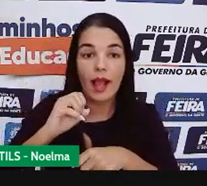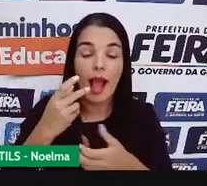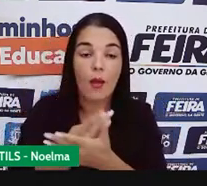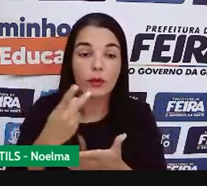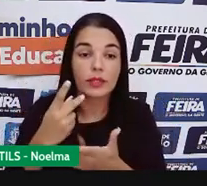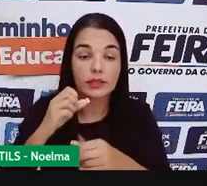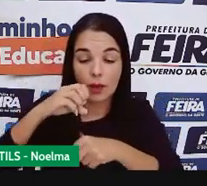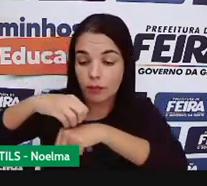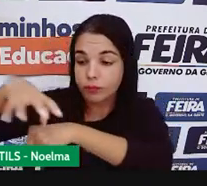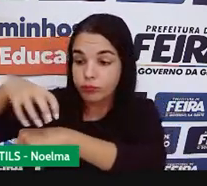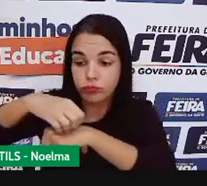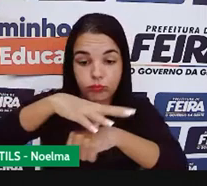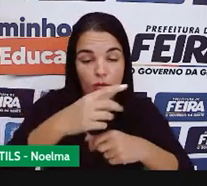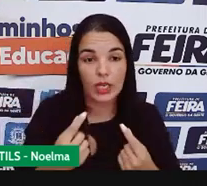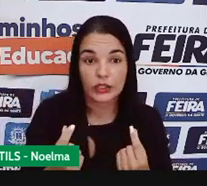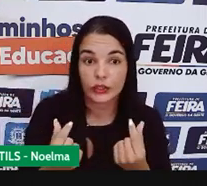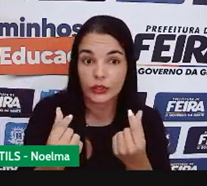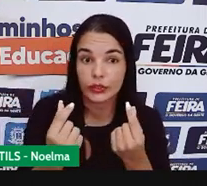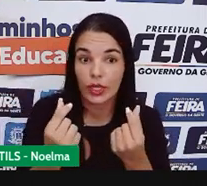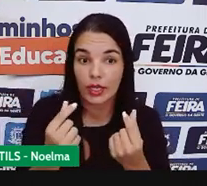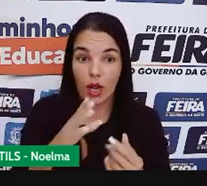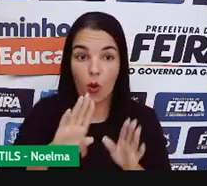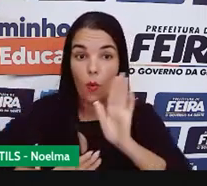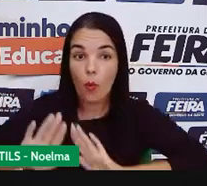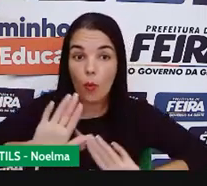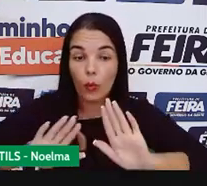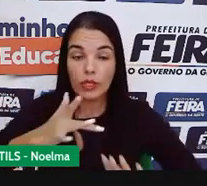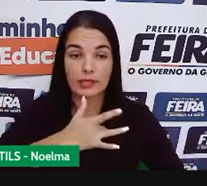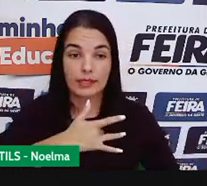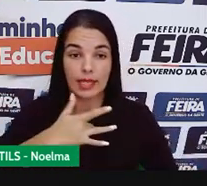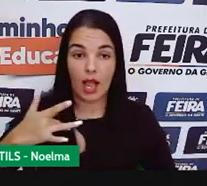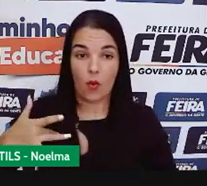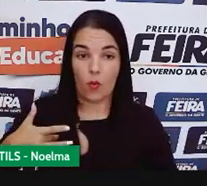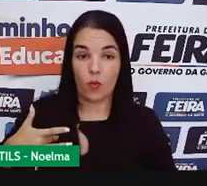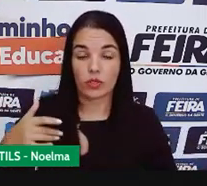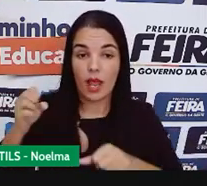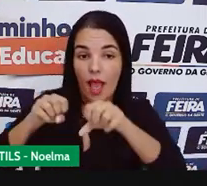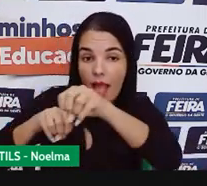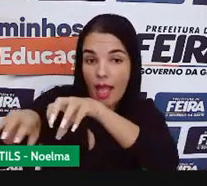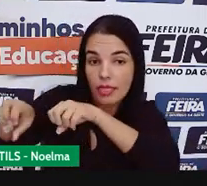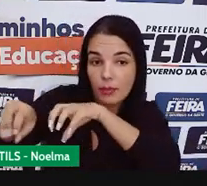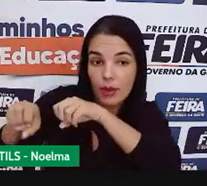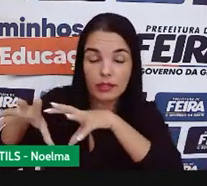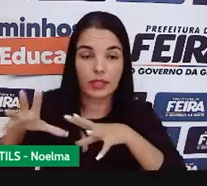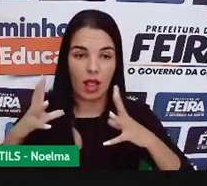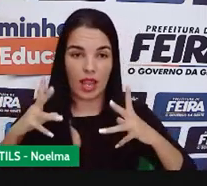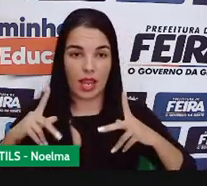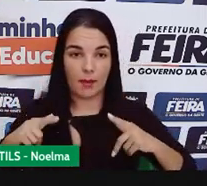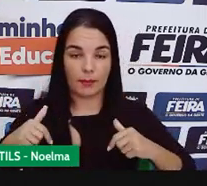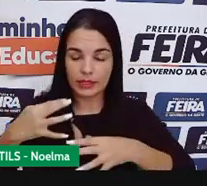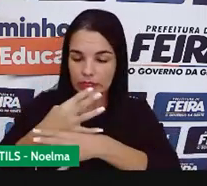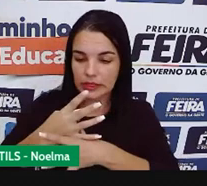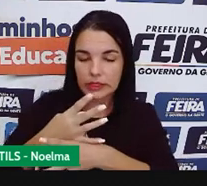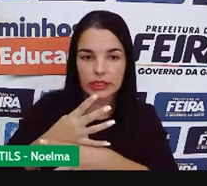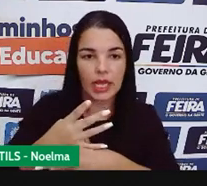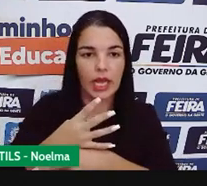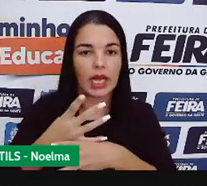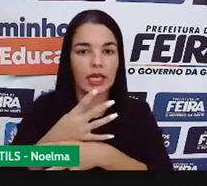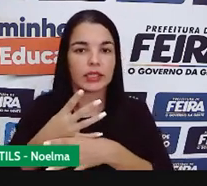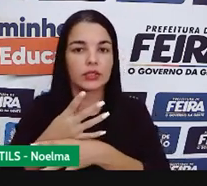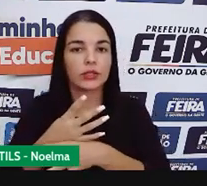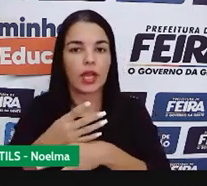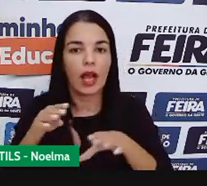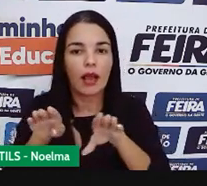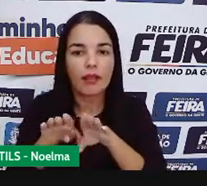O prefeito cuida das áreas de saúde, de educação, transporte público, limpeza urbana, saneamento básico e manutenção dos espaços